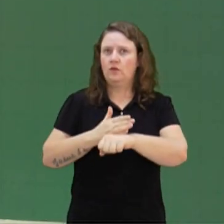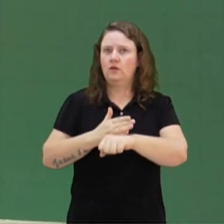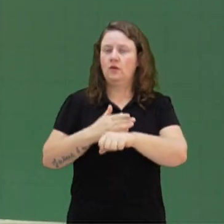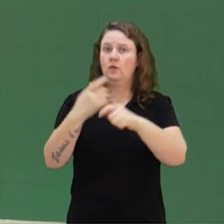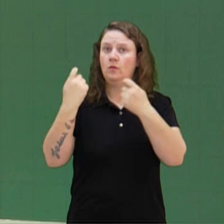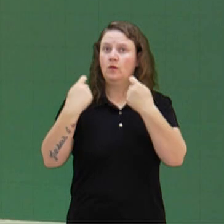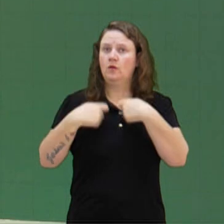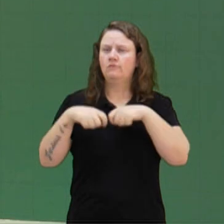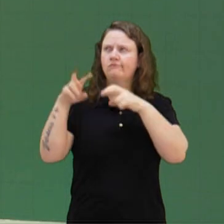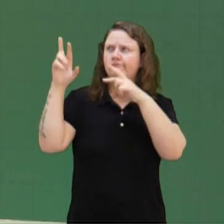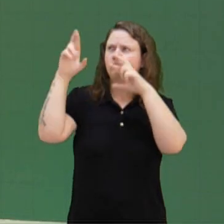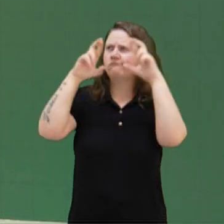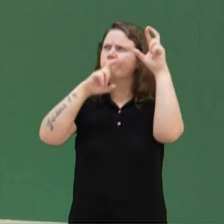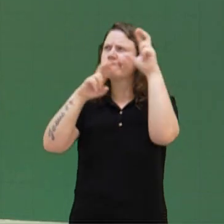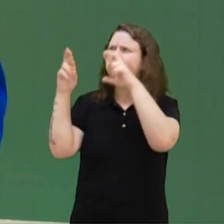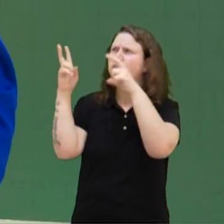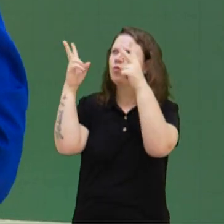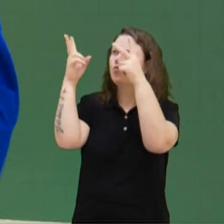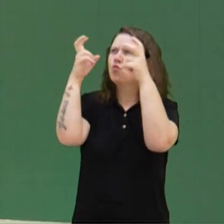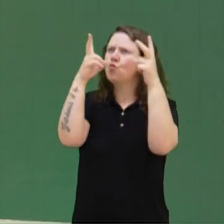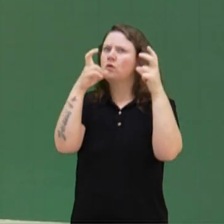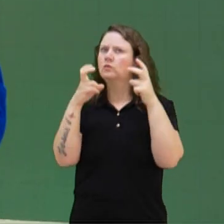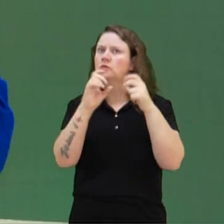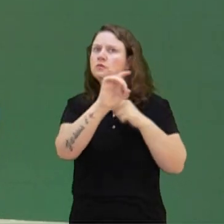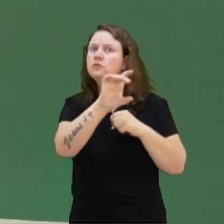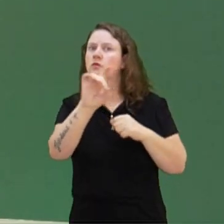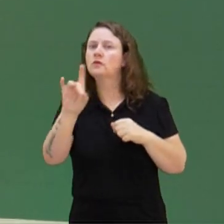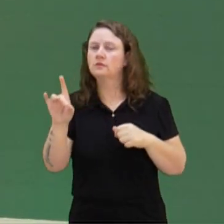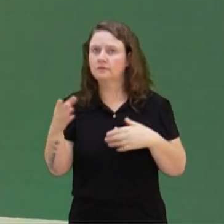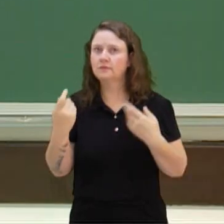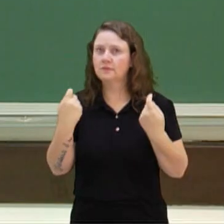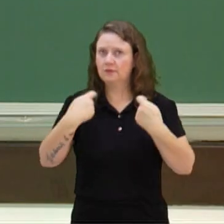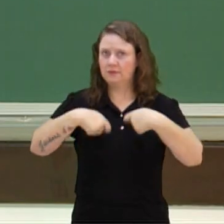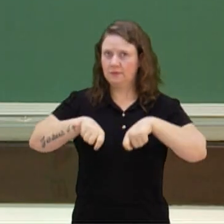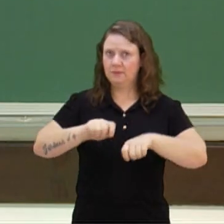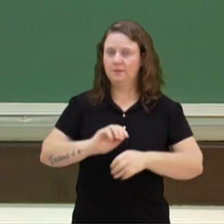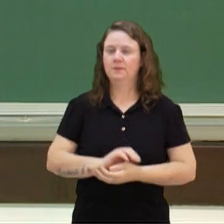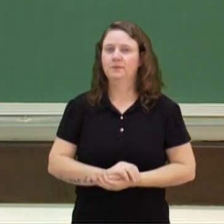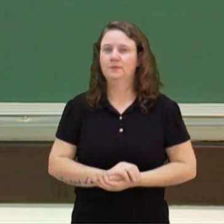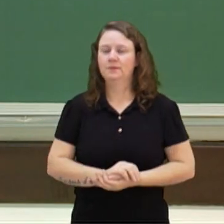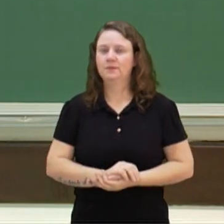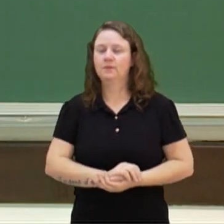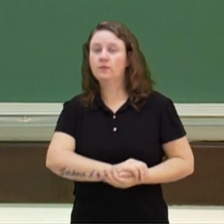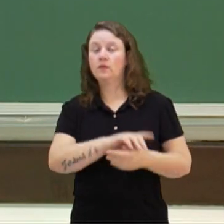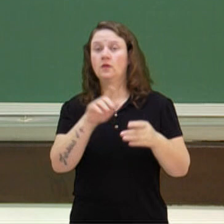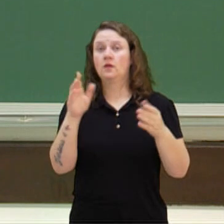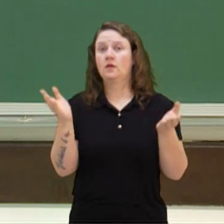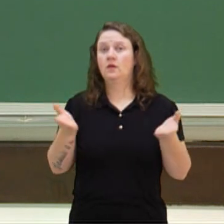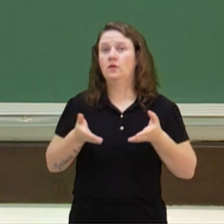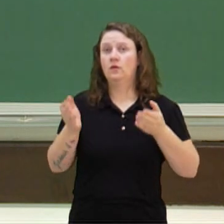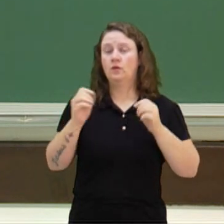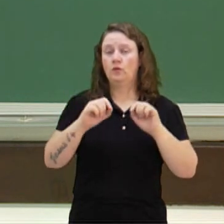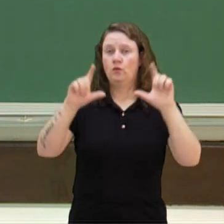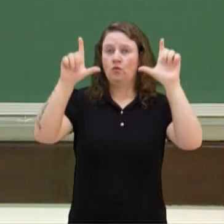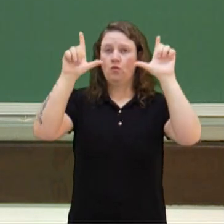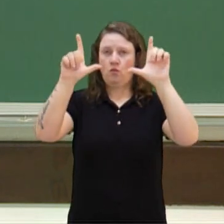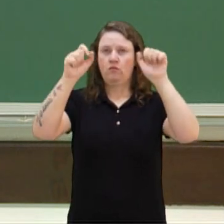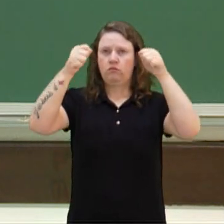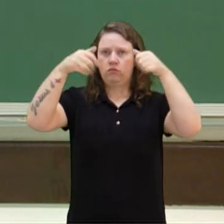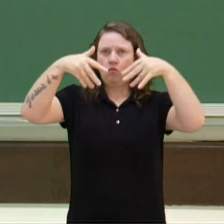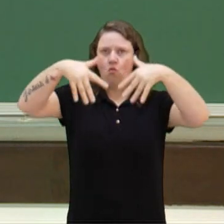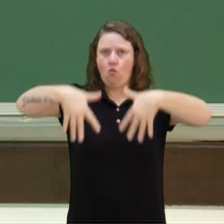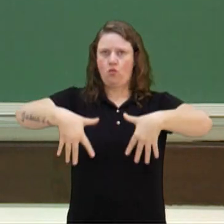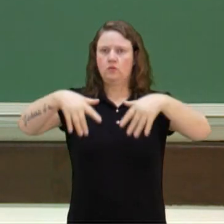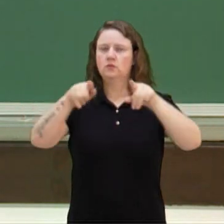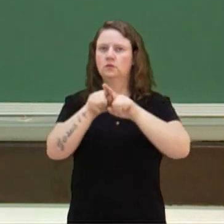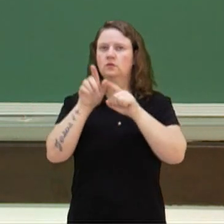bastante análise, observação de vocês. Então, vamos retomar aqui? Então, nesse mapa conceitual a